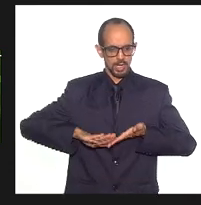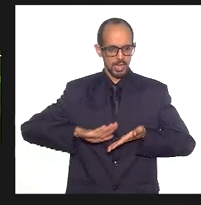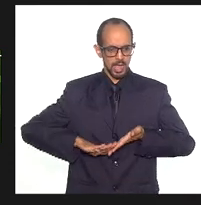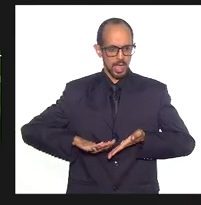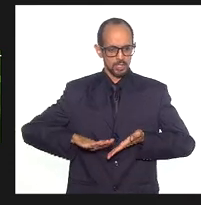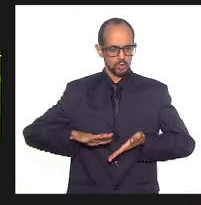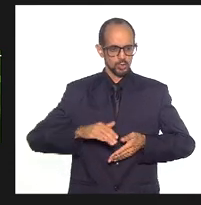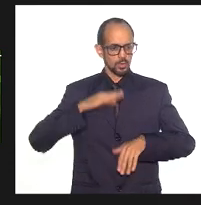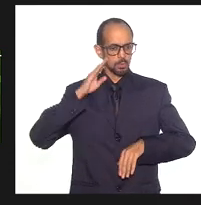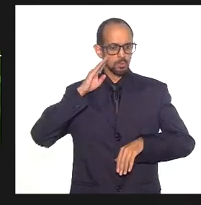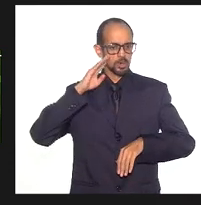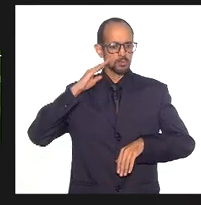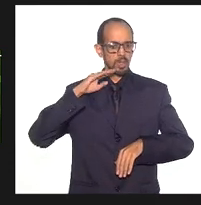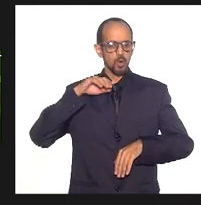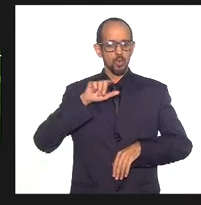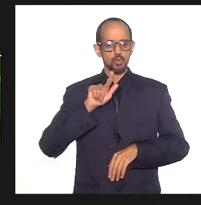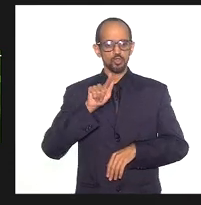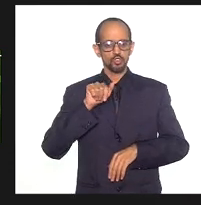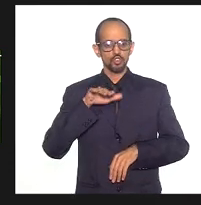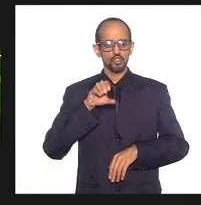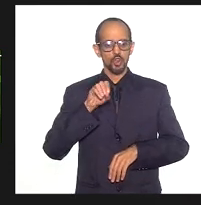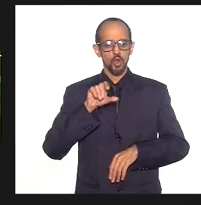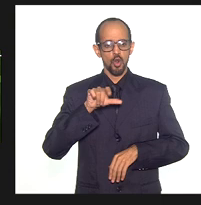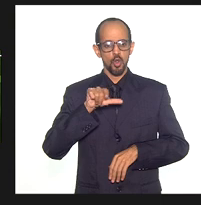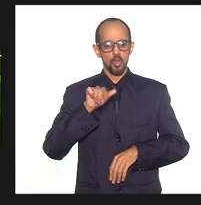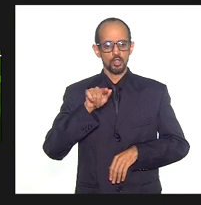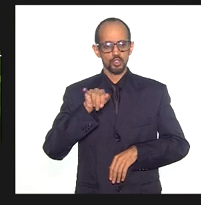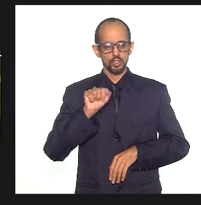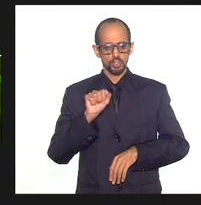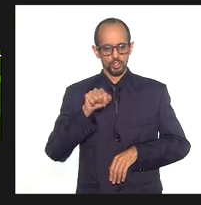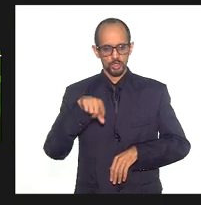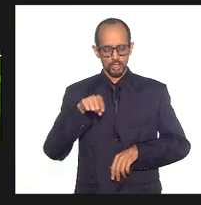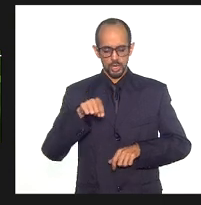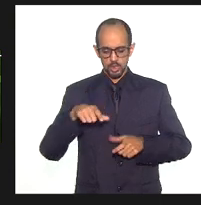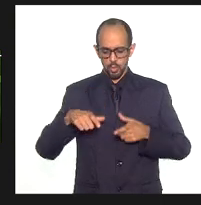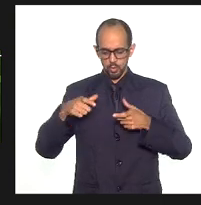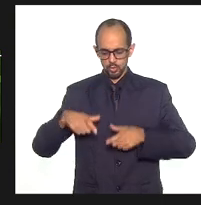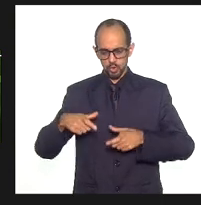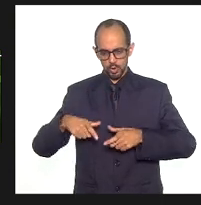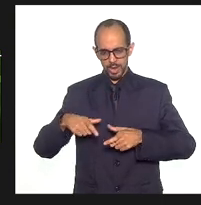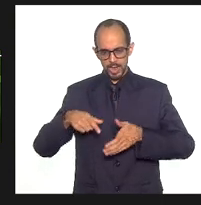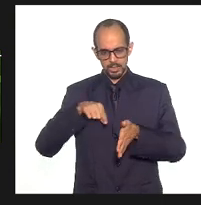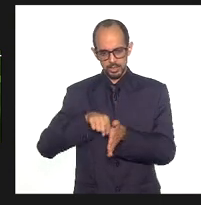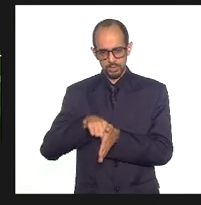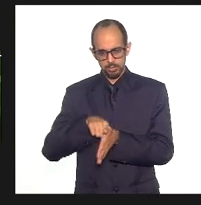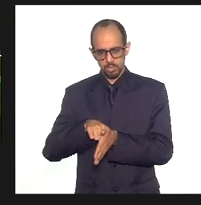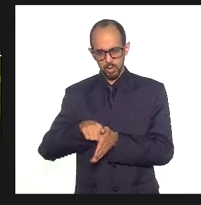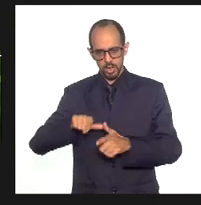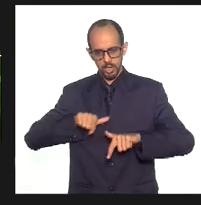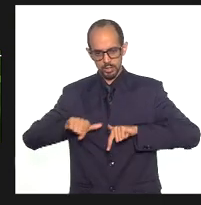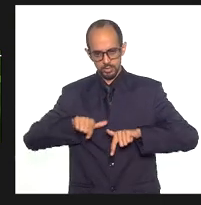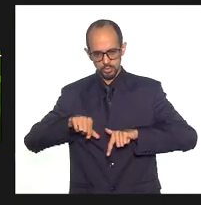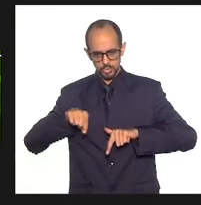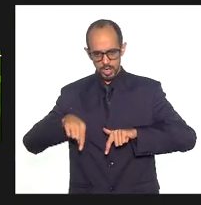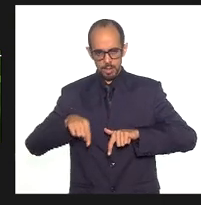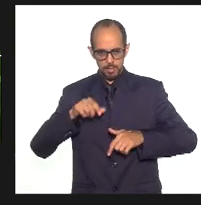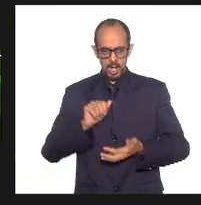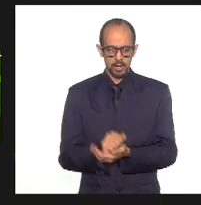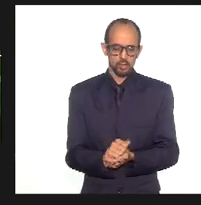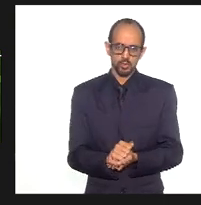com geologia, né? Gastos envolvendo postos exploratórios, né? Que são